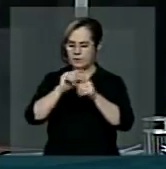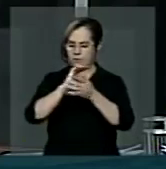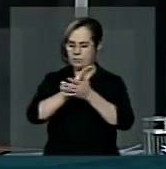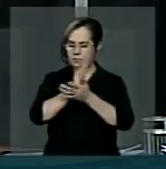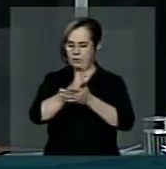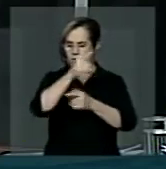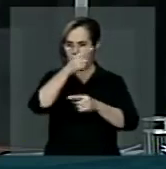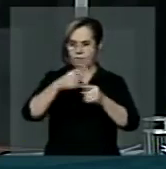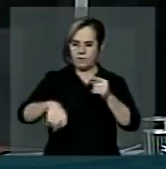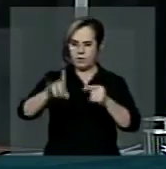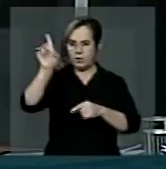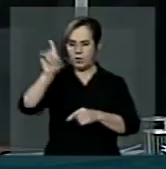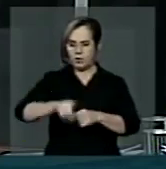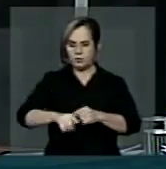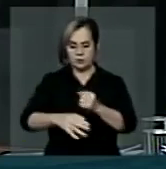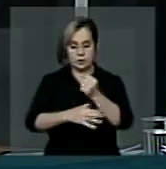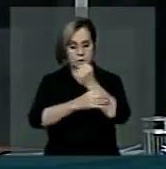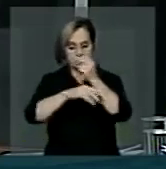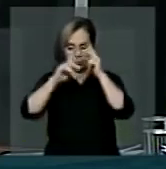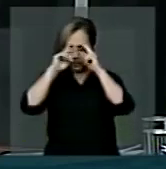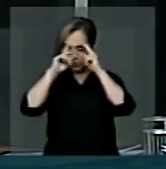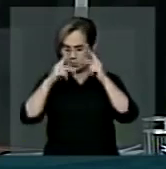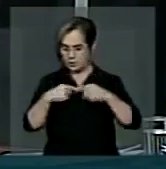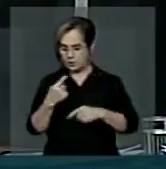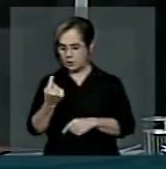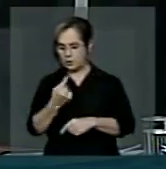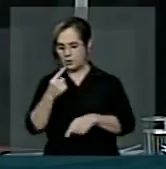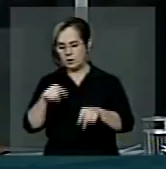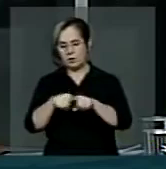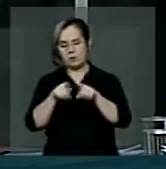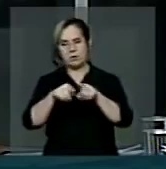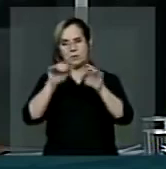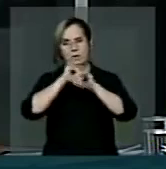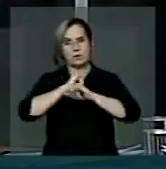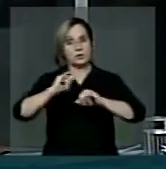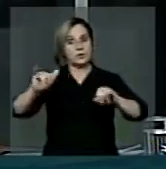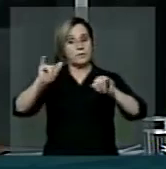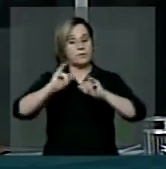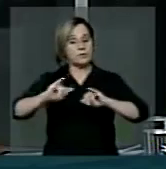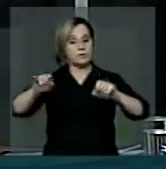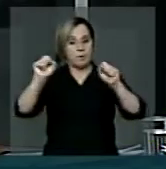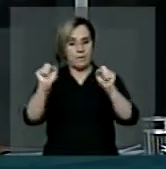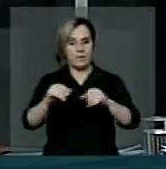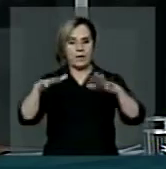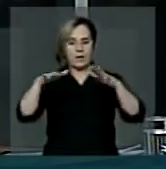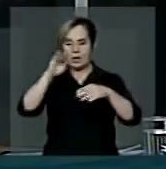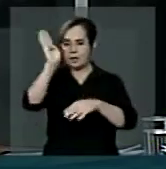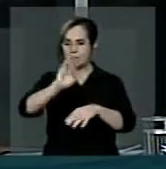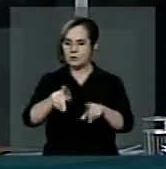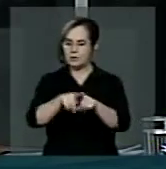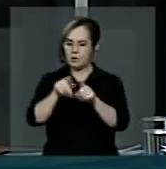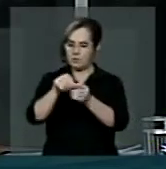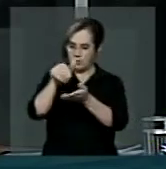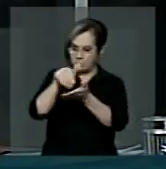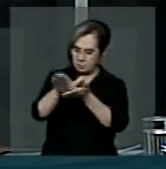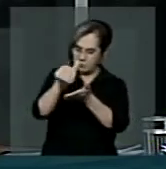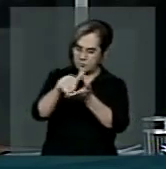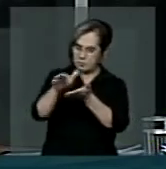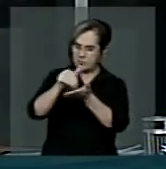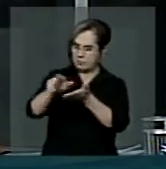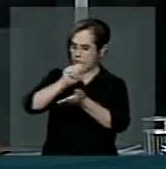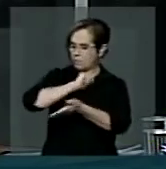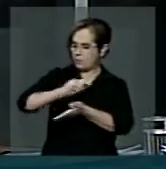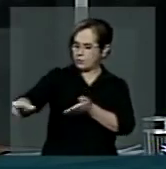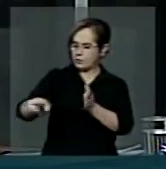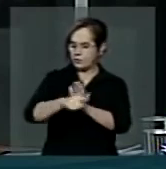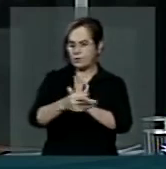direitos e garantias individuais, difundiu o milagre brasileiro, perseguiu e expulsou brasileiros. Milhares